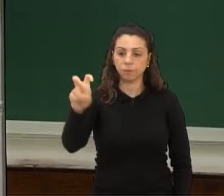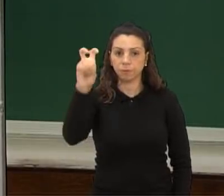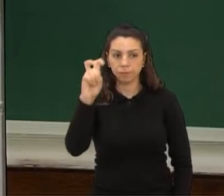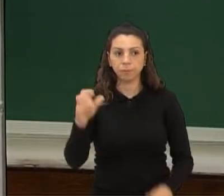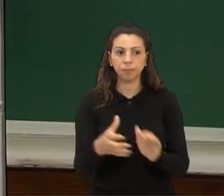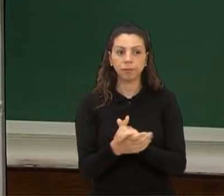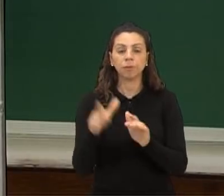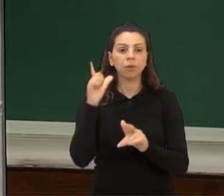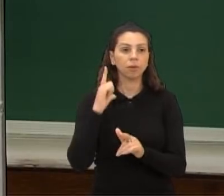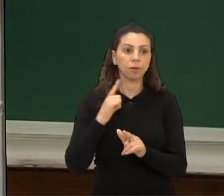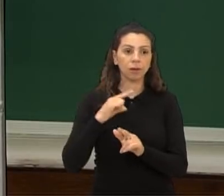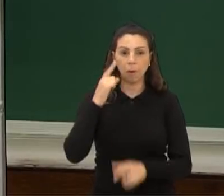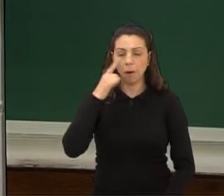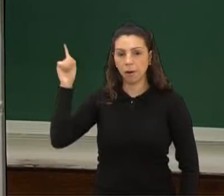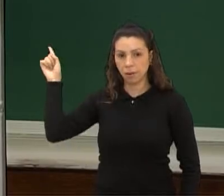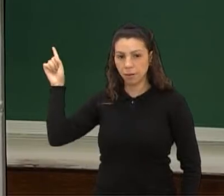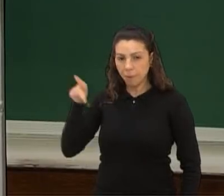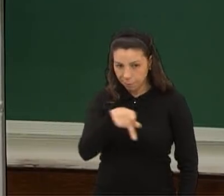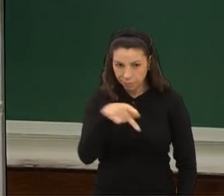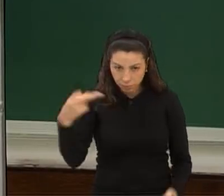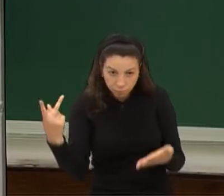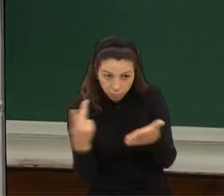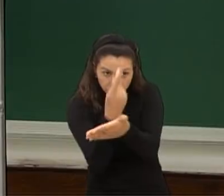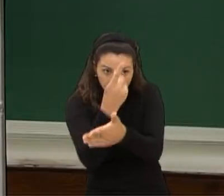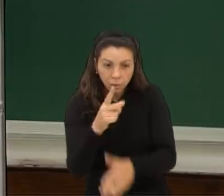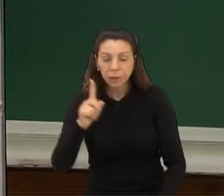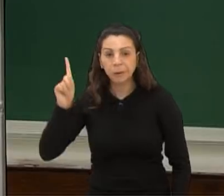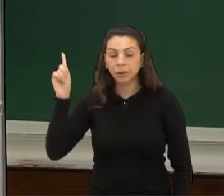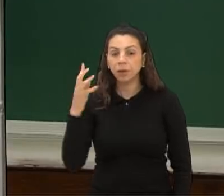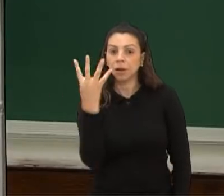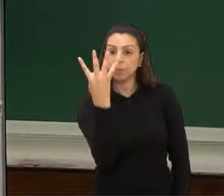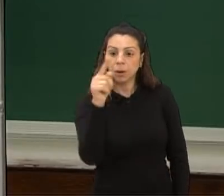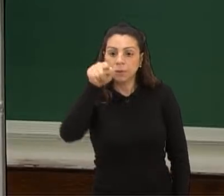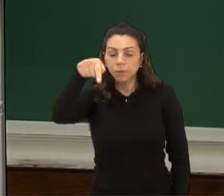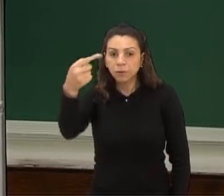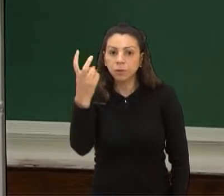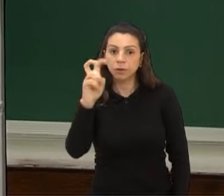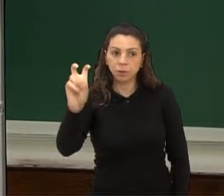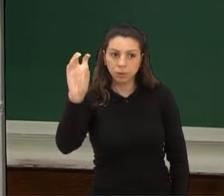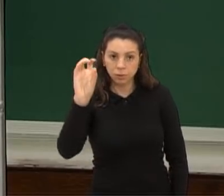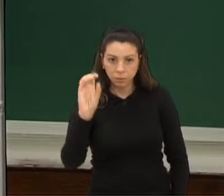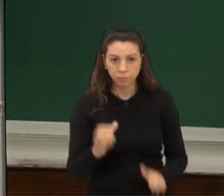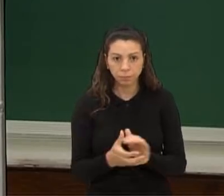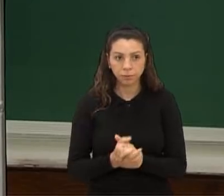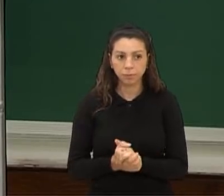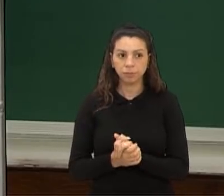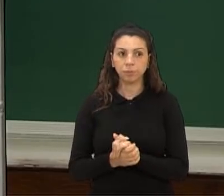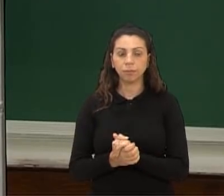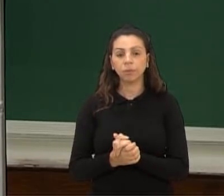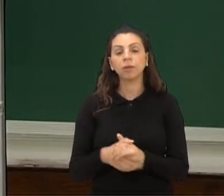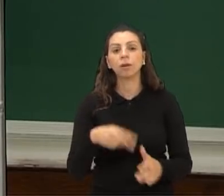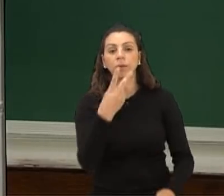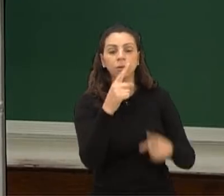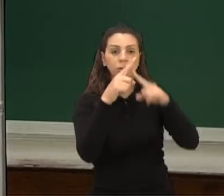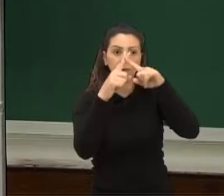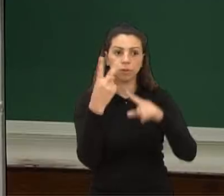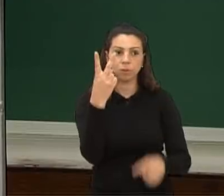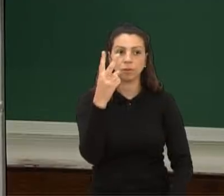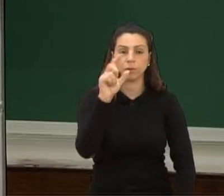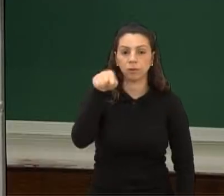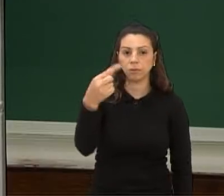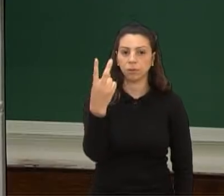de azeite é de 2,25, ok? Então, a quantidade total de azeite será